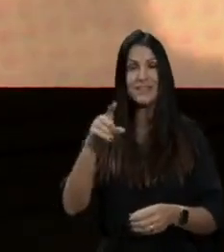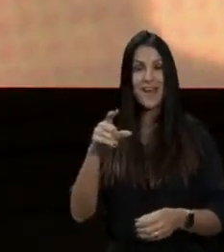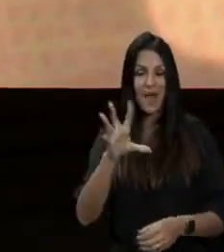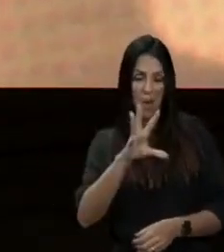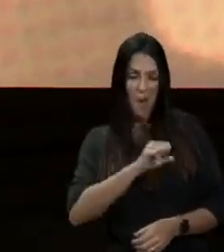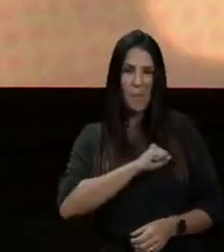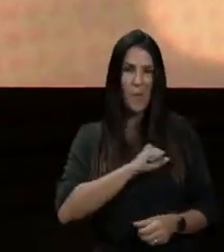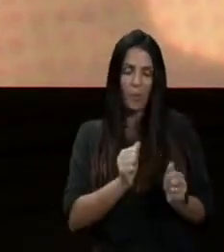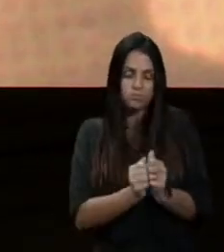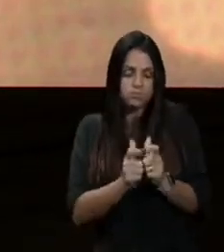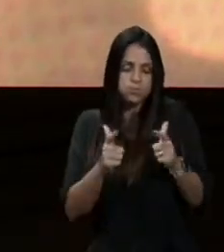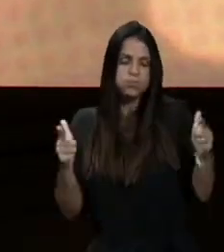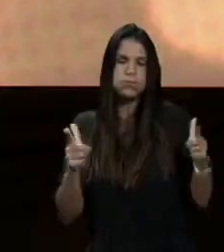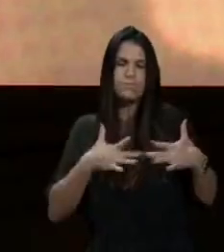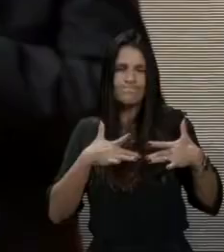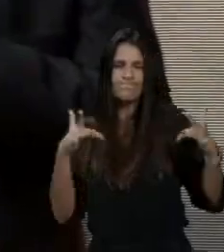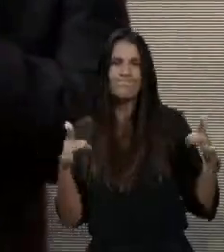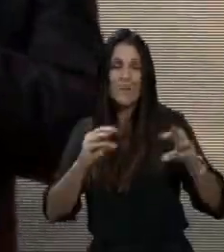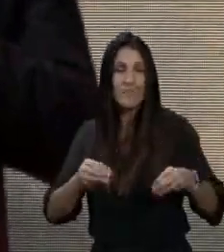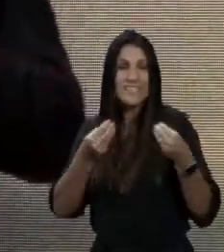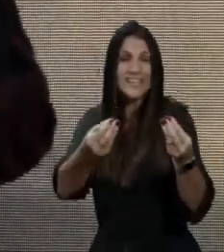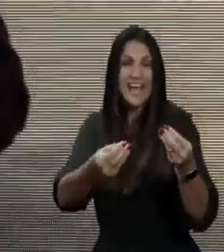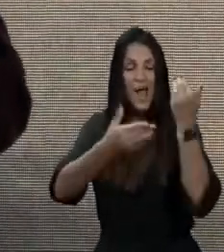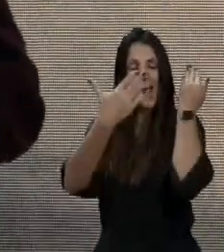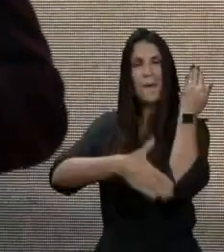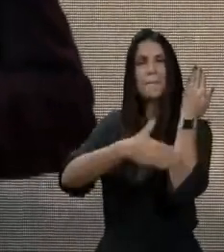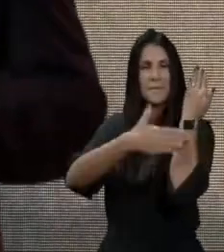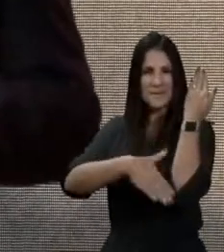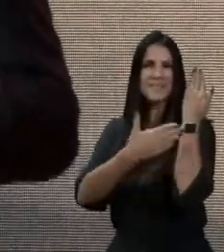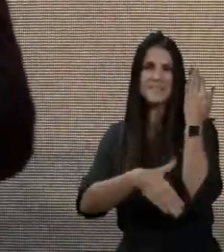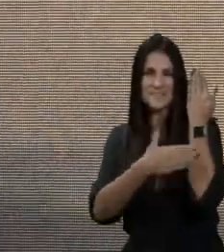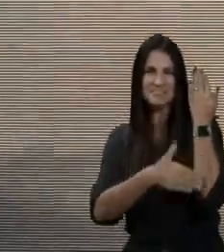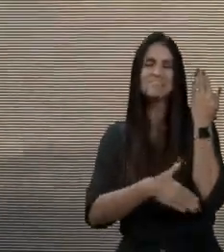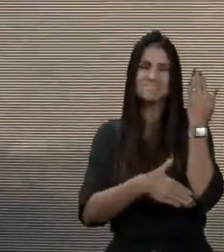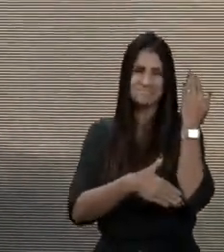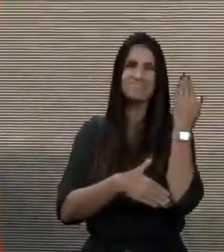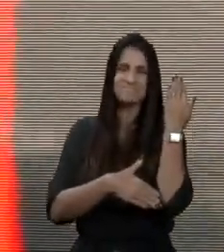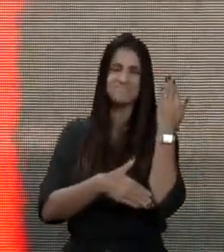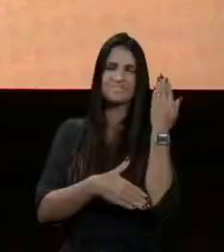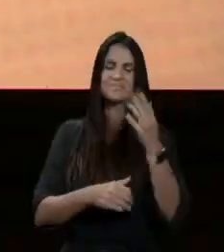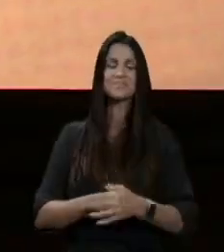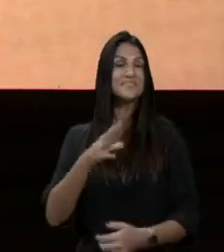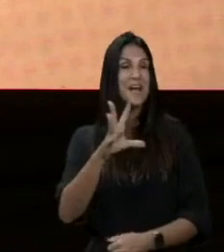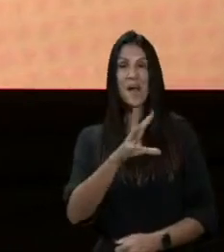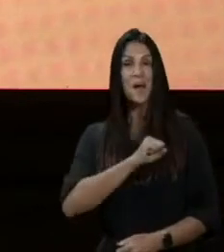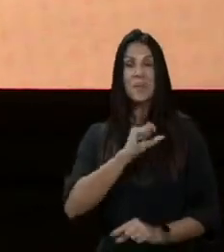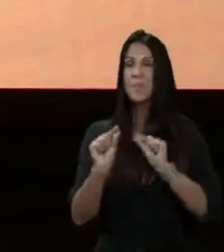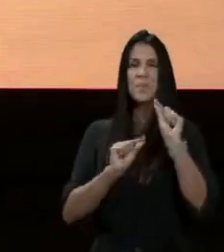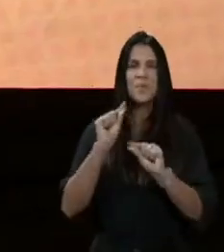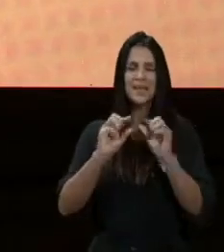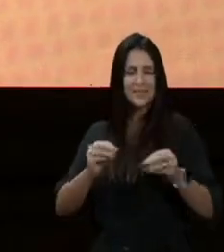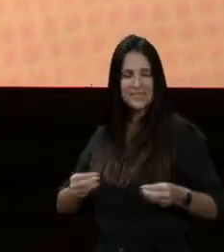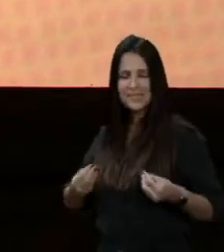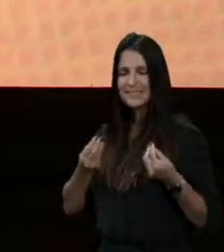salsicha o amor abnegado e abrir mão de direitos abre mão de benefícios e privilégios